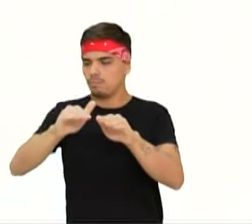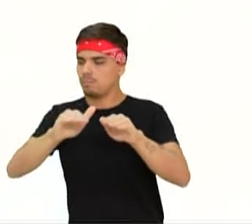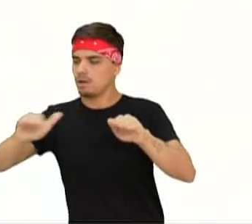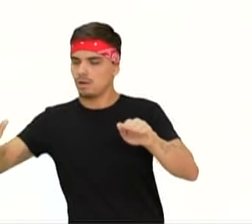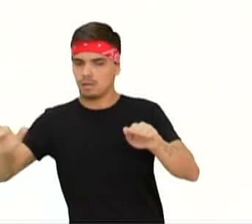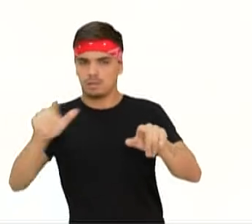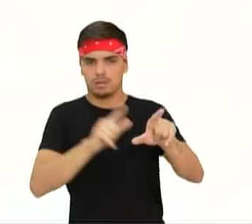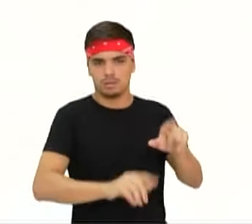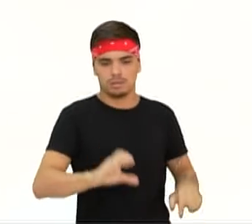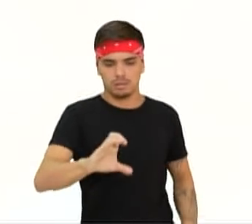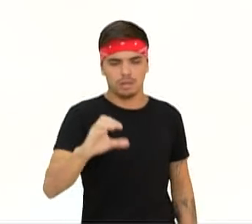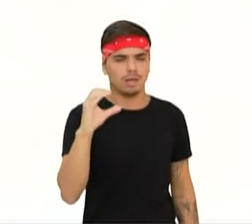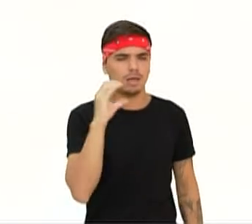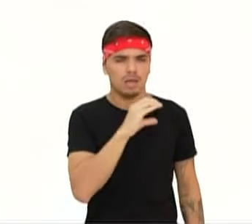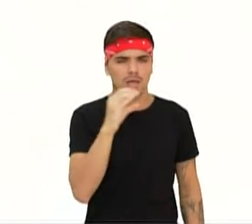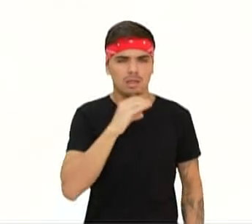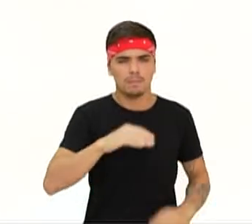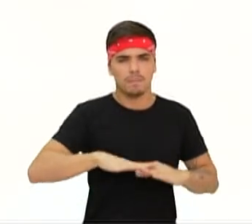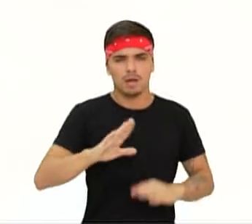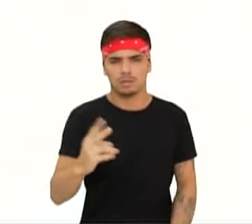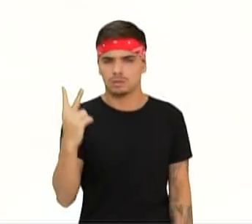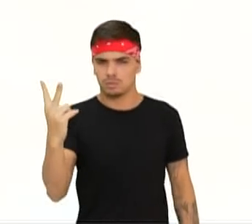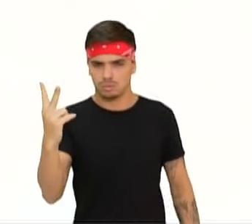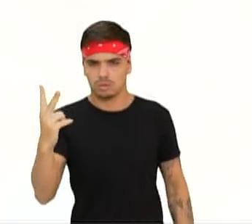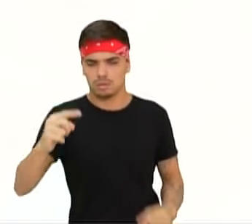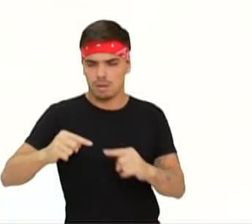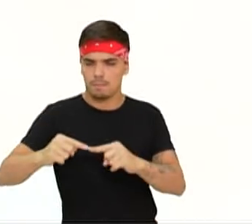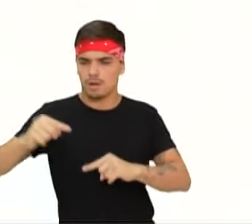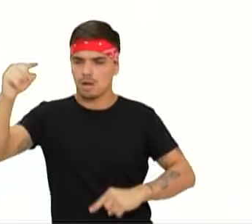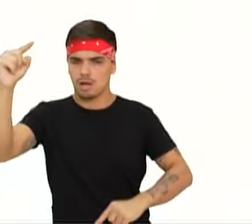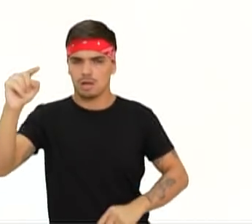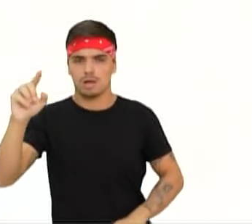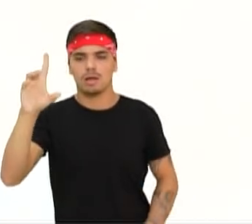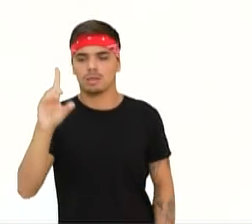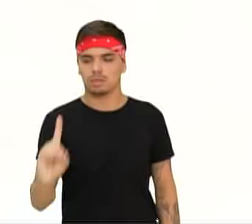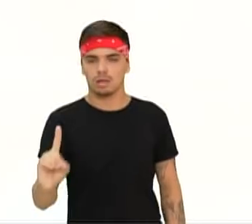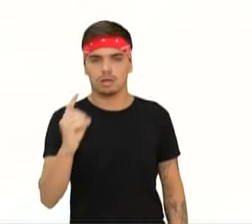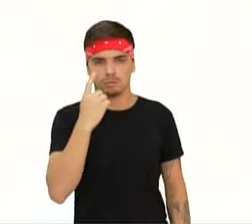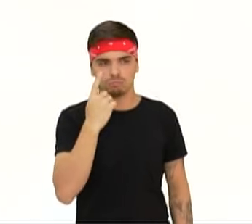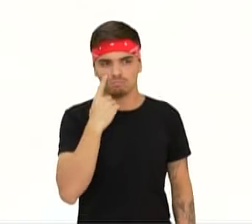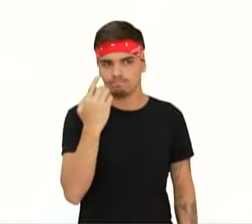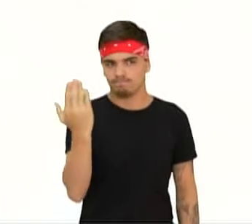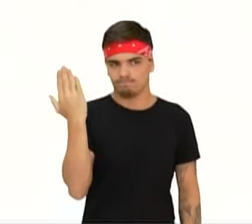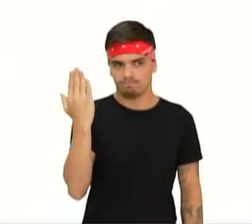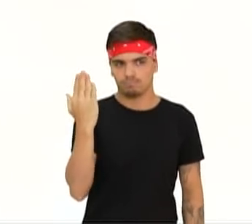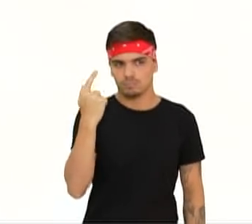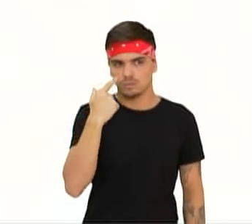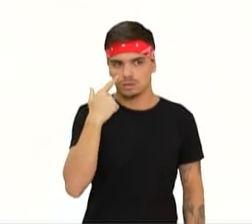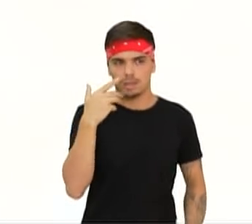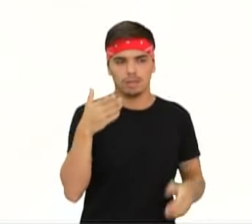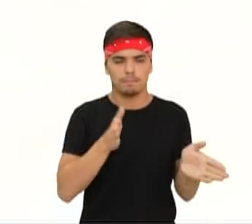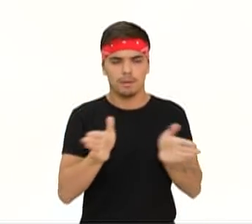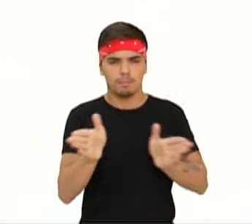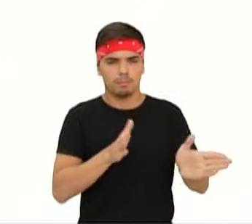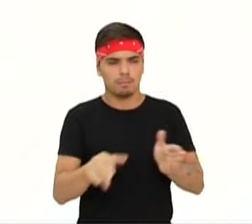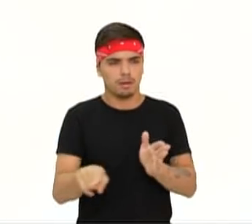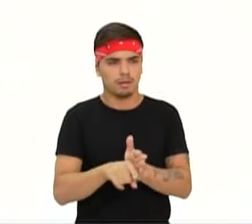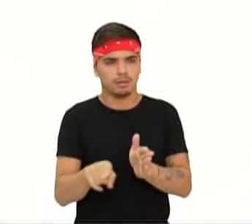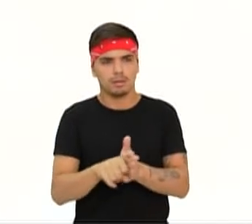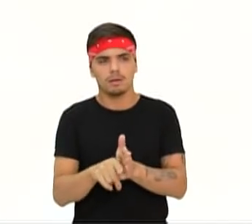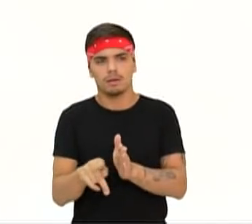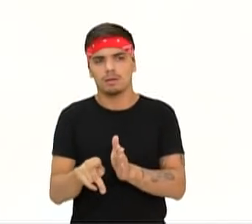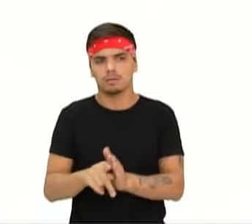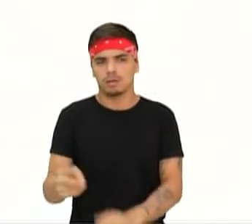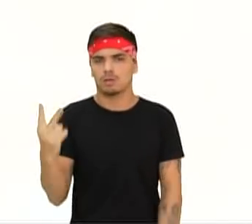1, excesso de calor e a 2, altitude. Ou alternativa D, a imagem 1, acessibilidade e a